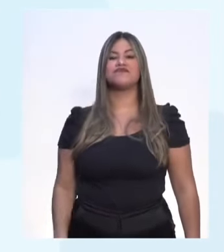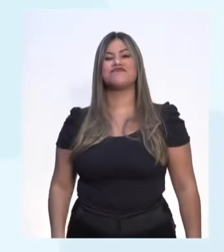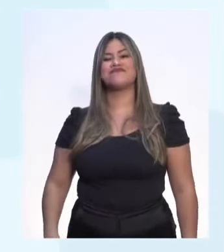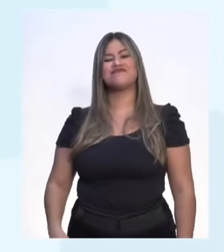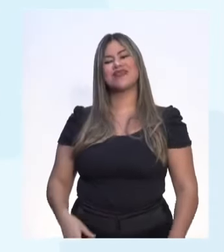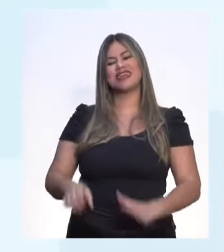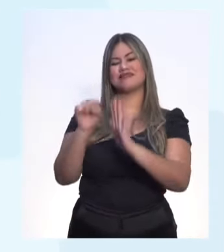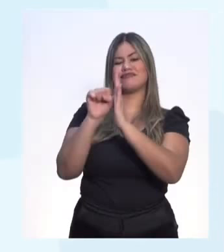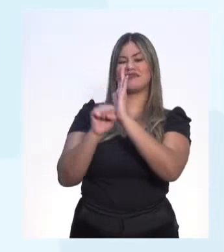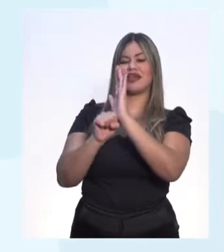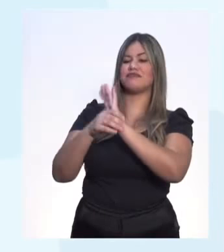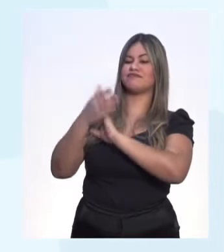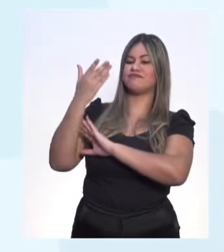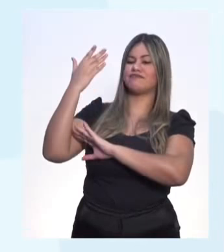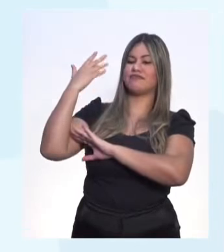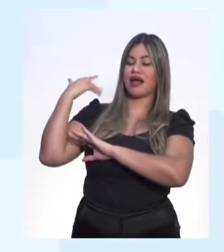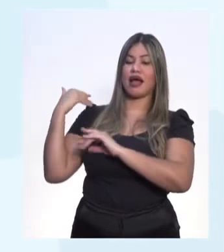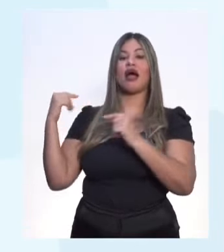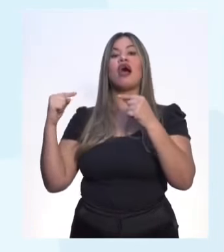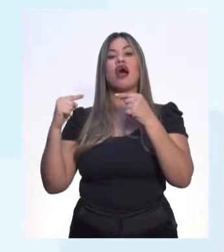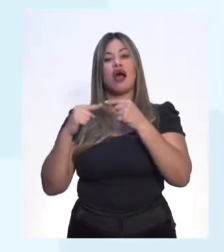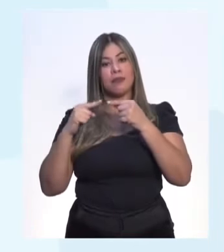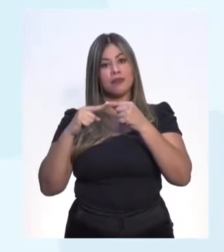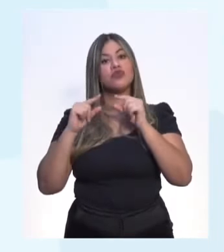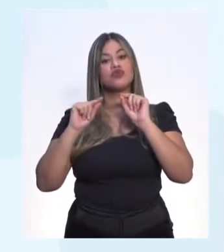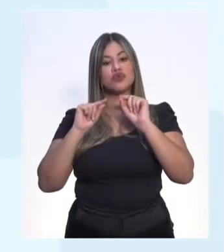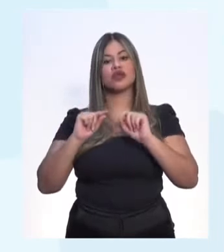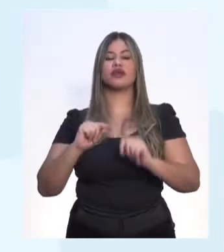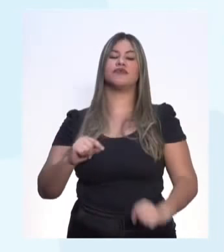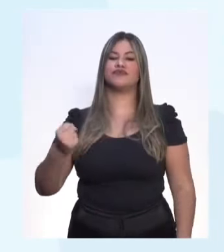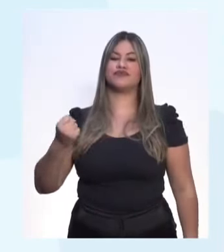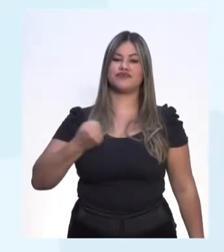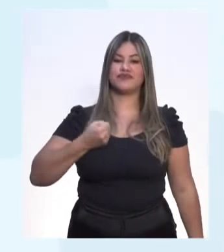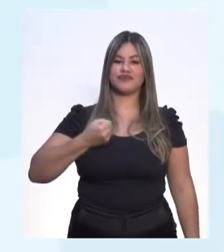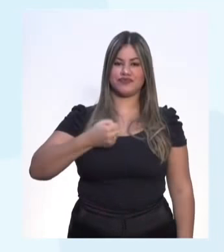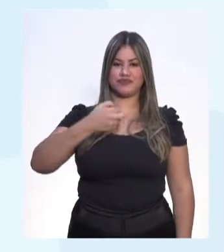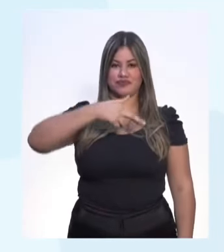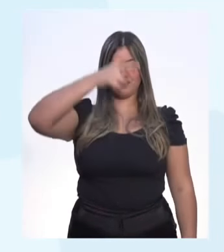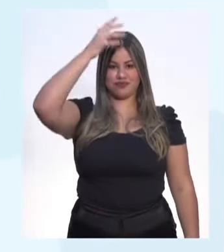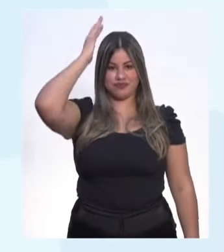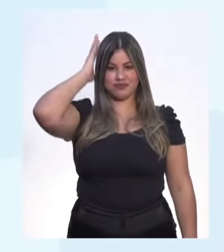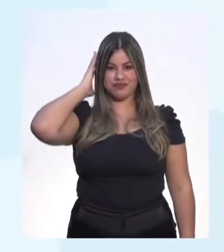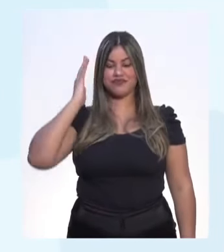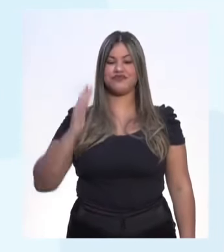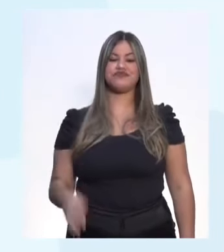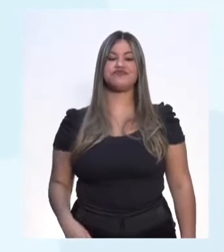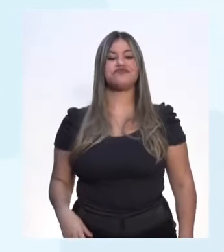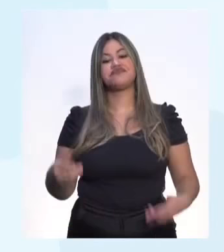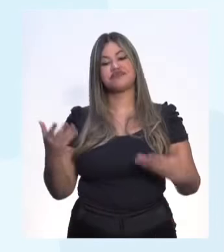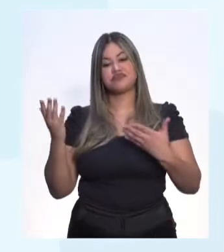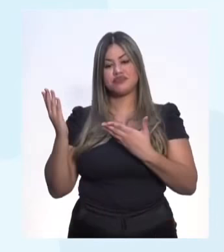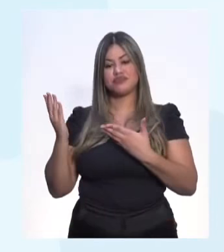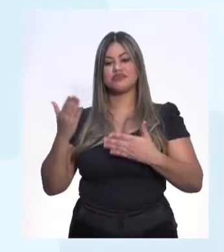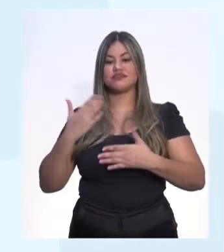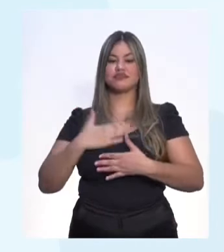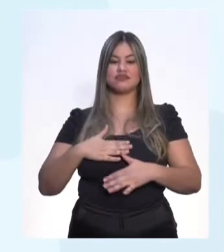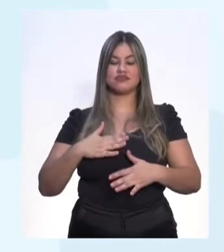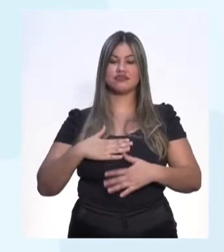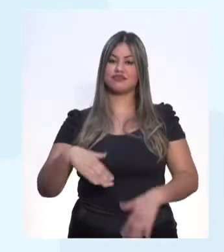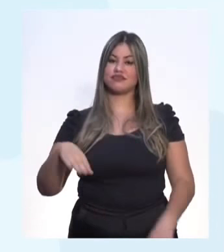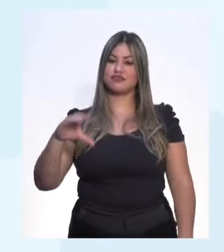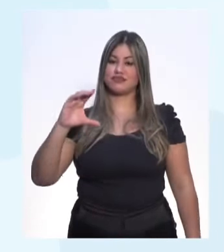séculos né o século são representados por algarismos por algarismos romanos também tá aqui é tranquilo né você e